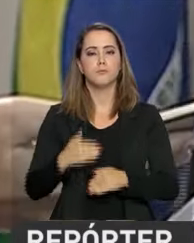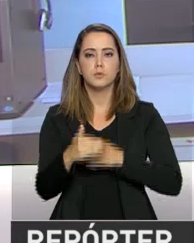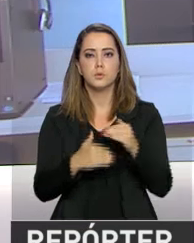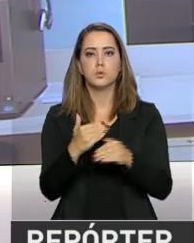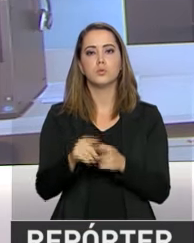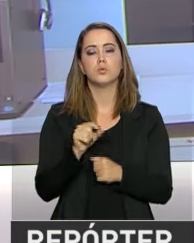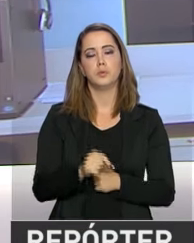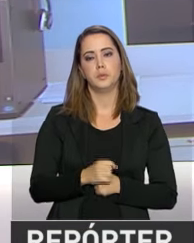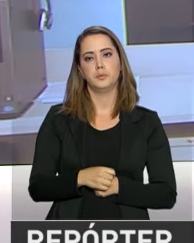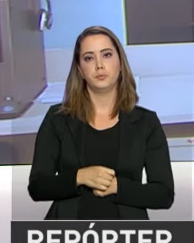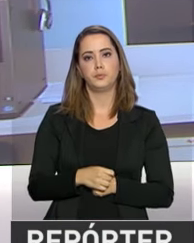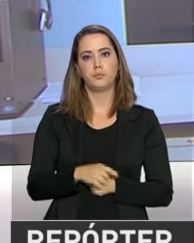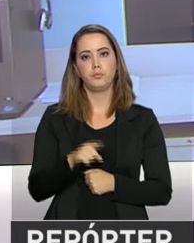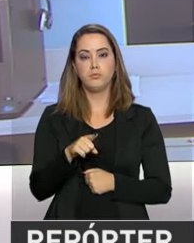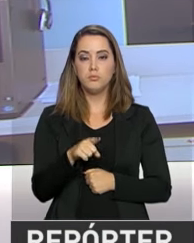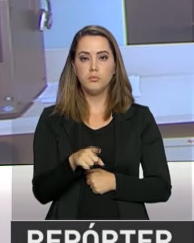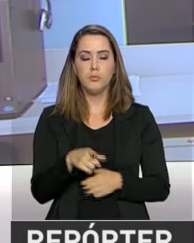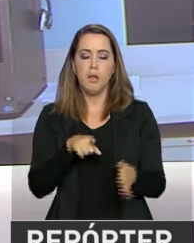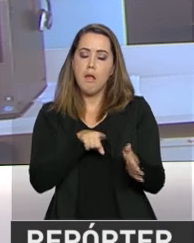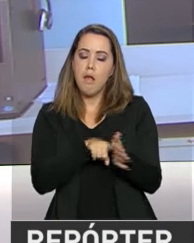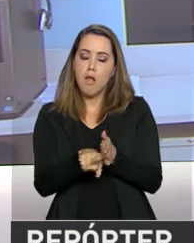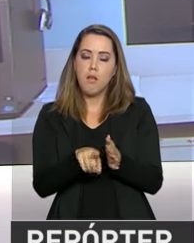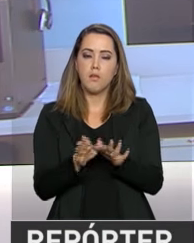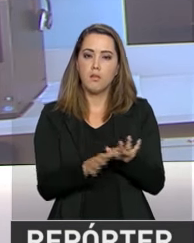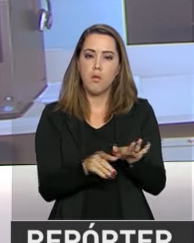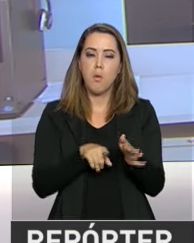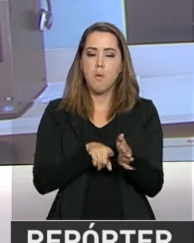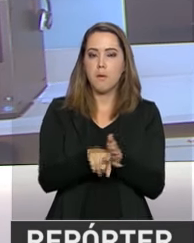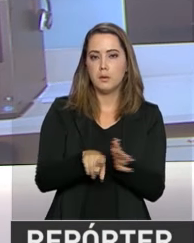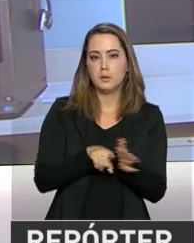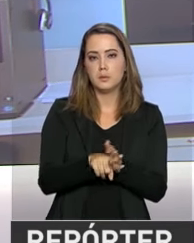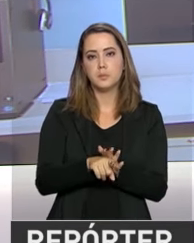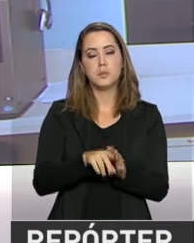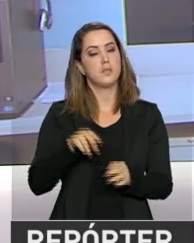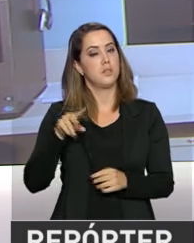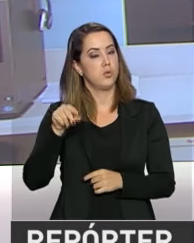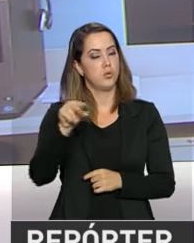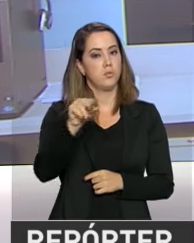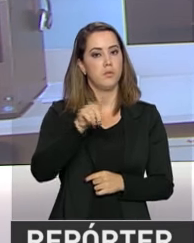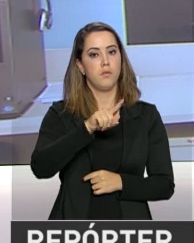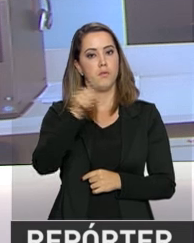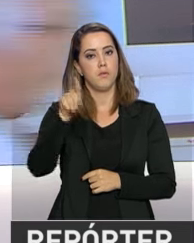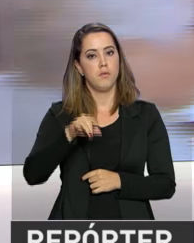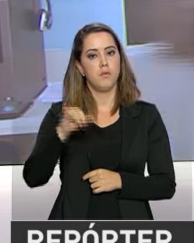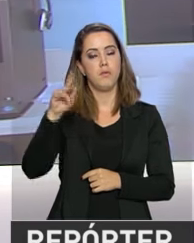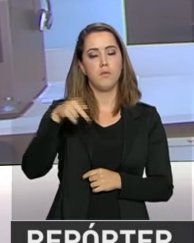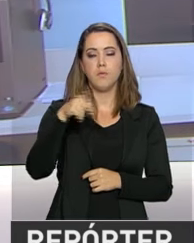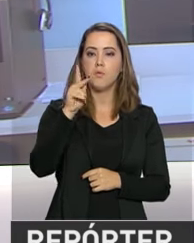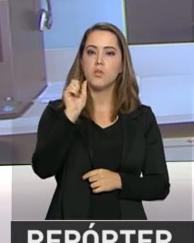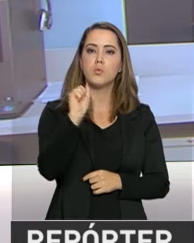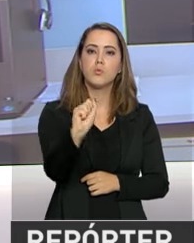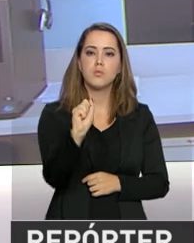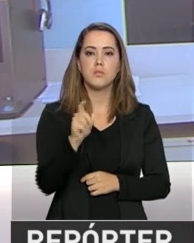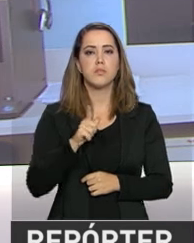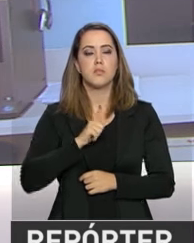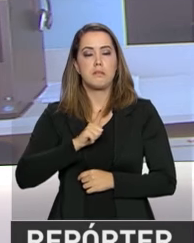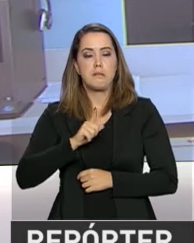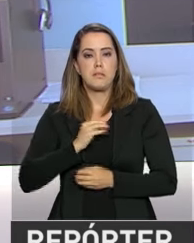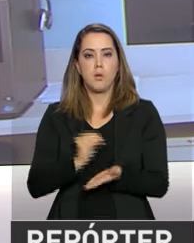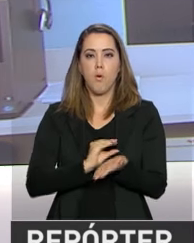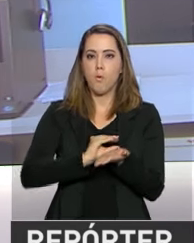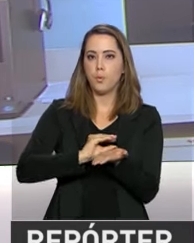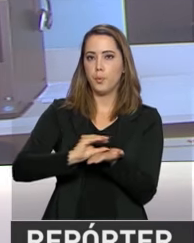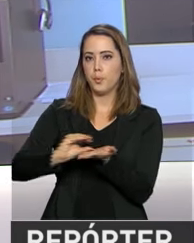consistente. A pesquisa sobre o vírus Zica ganhou um reforço. Um edital lançado hoje vai destinar R 65 milhões de